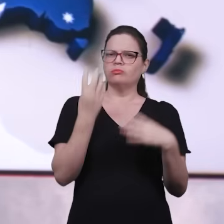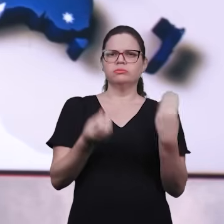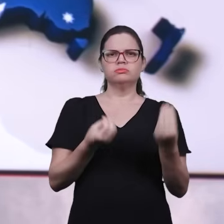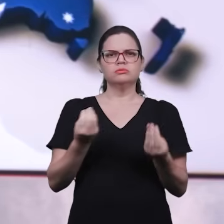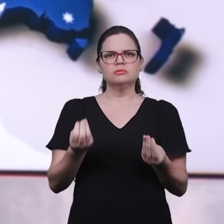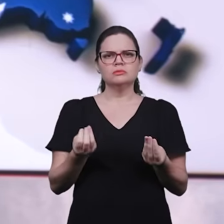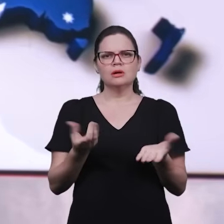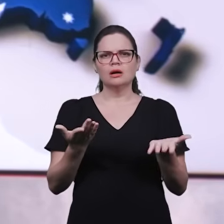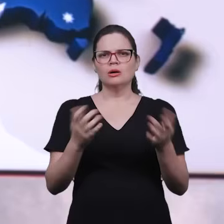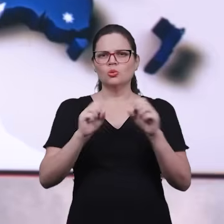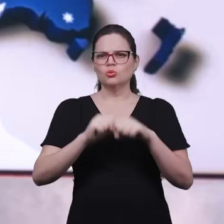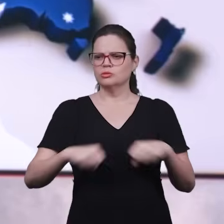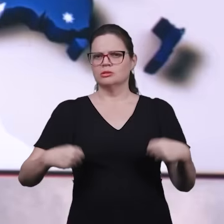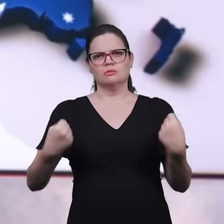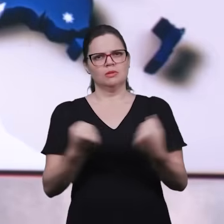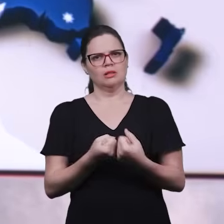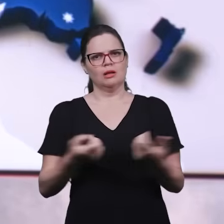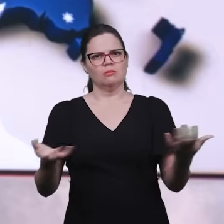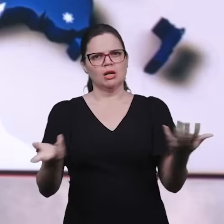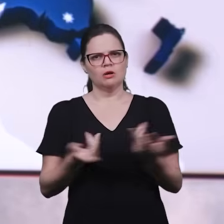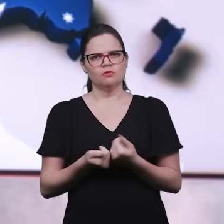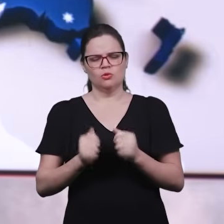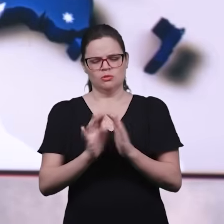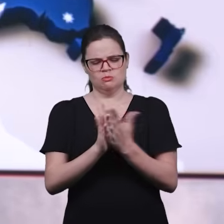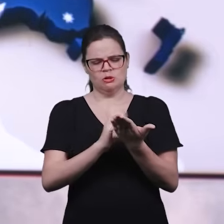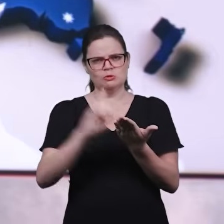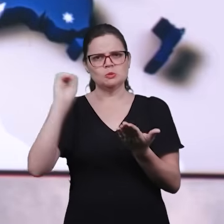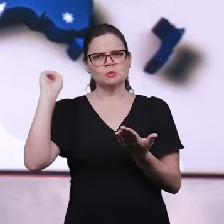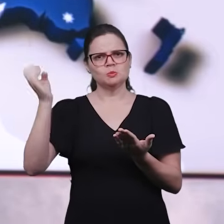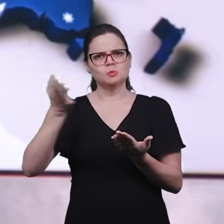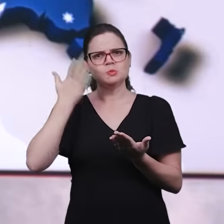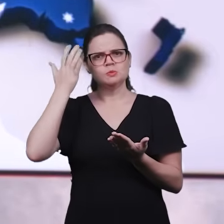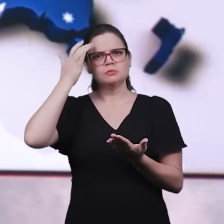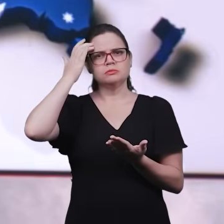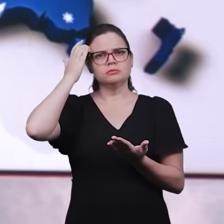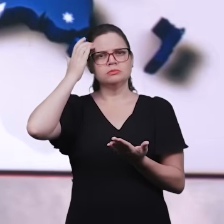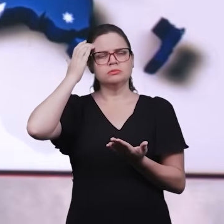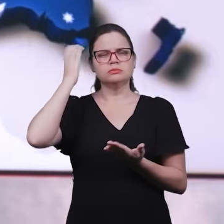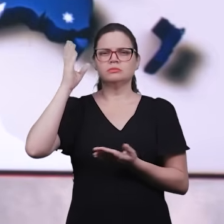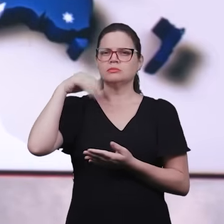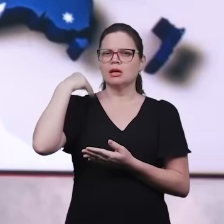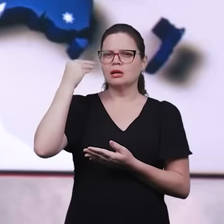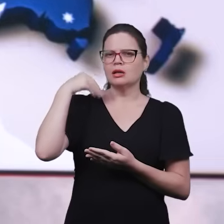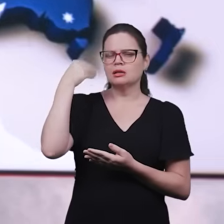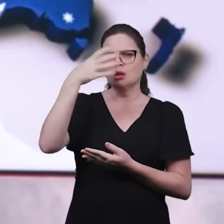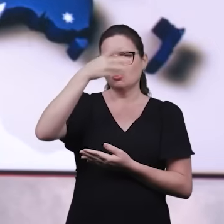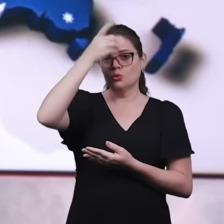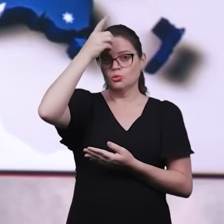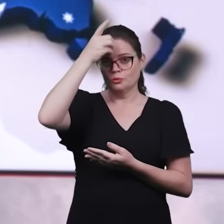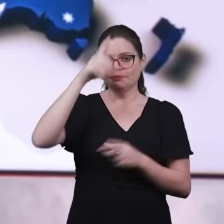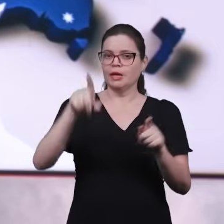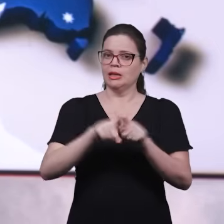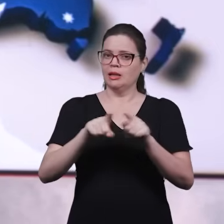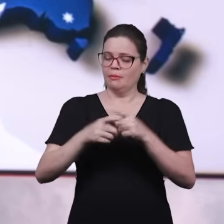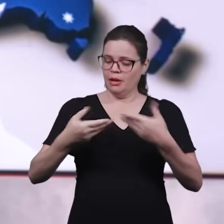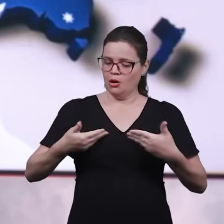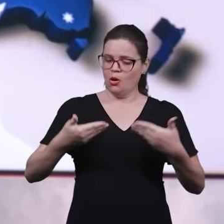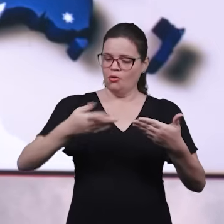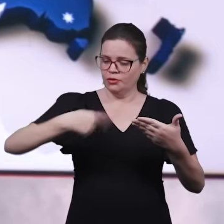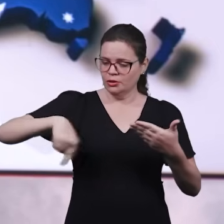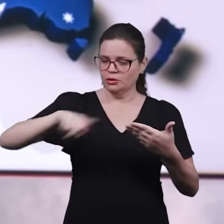impactado com o seminário, com a palavra revelada, experiência com os dons, nos